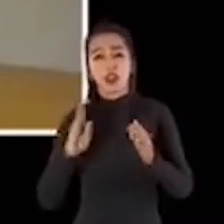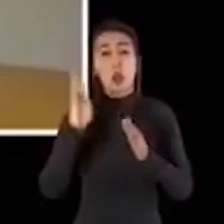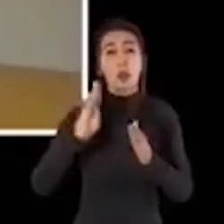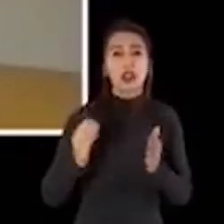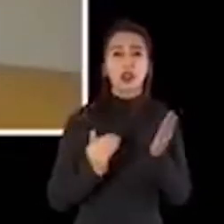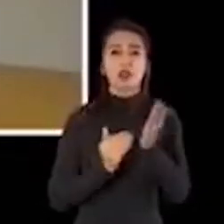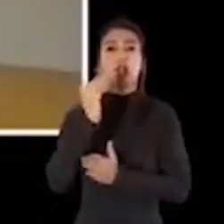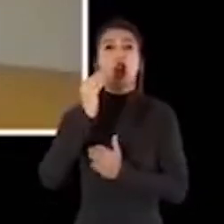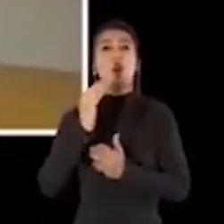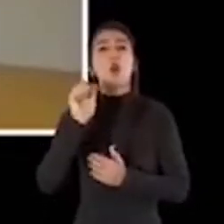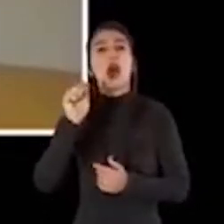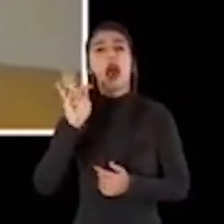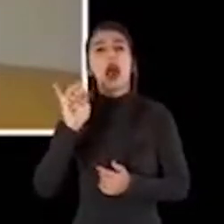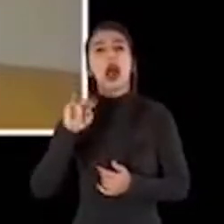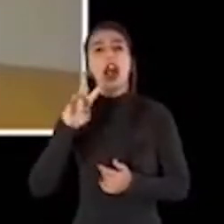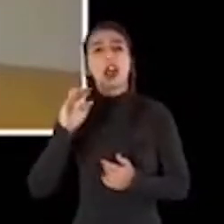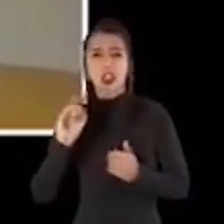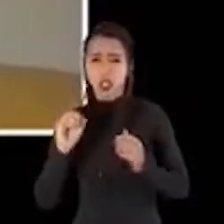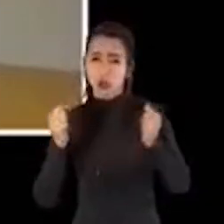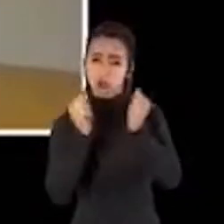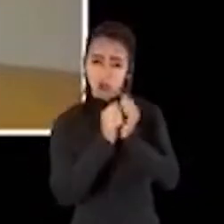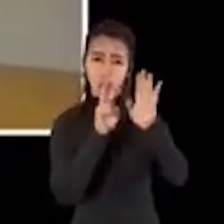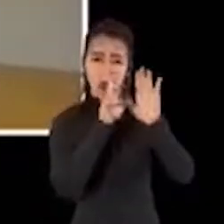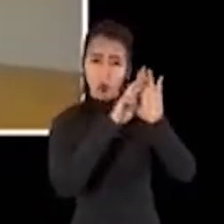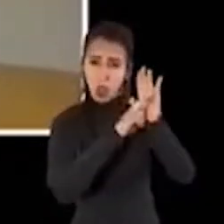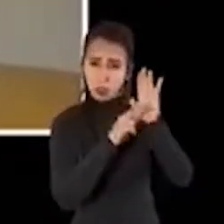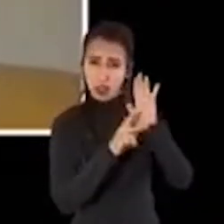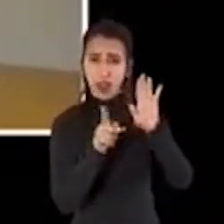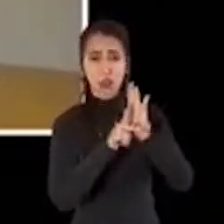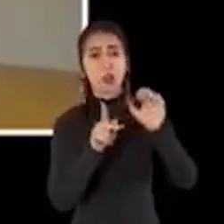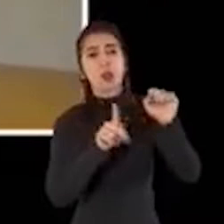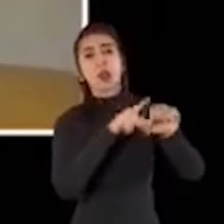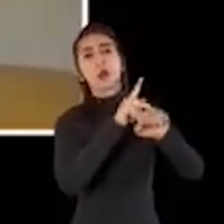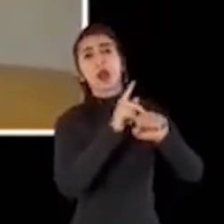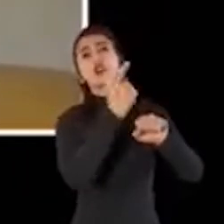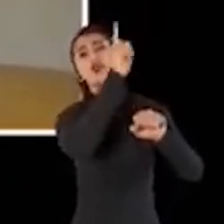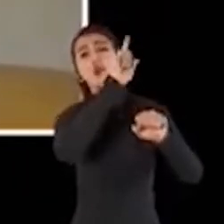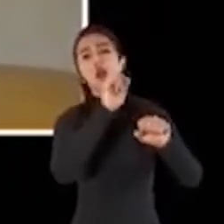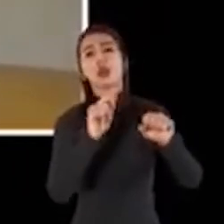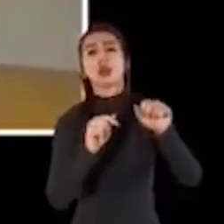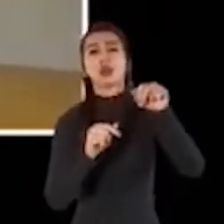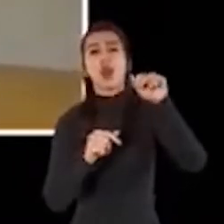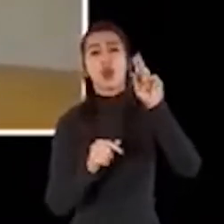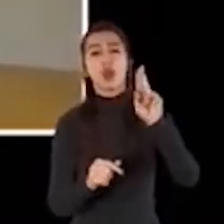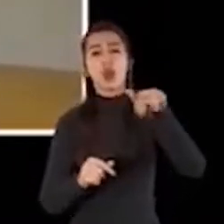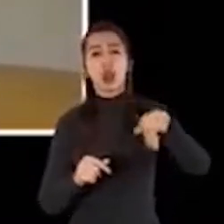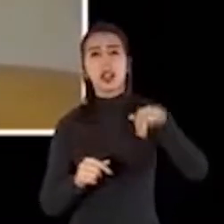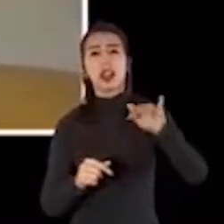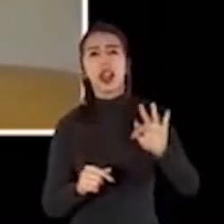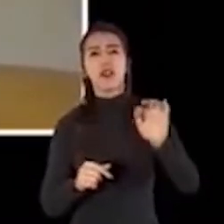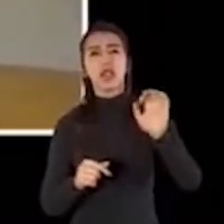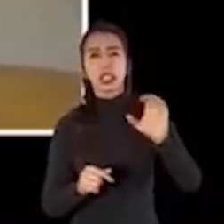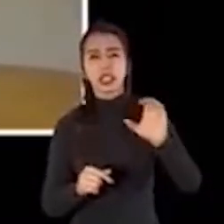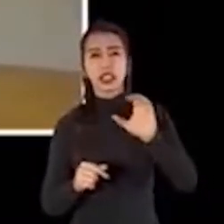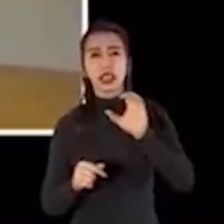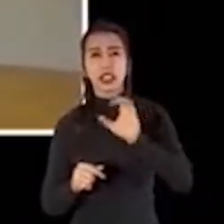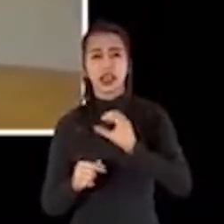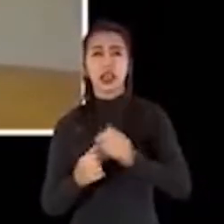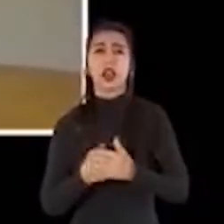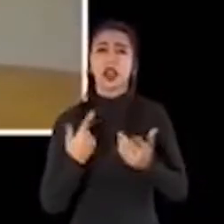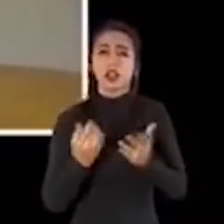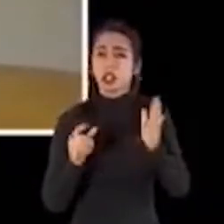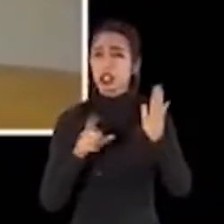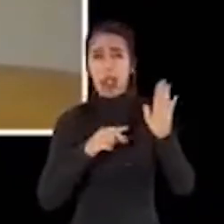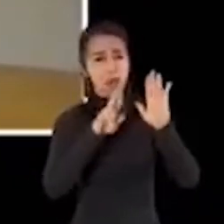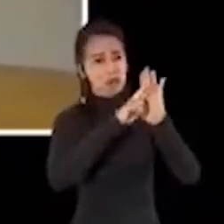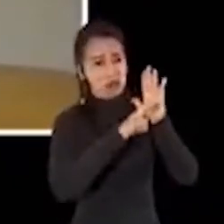ativo integrado com as regras internacionais da UNFCCC, que é quem dita as regras e aonde